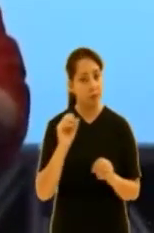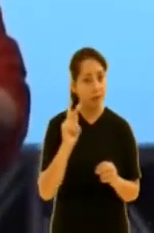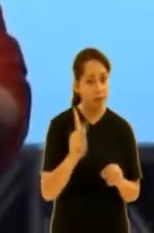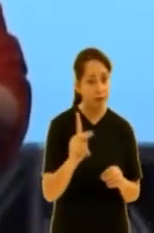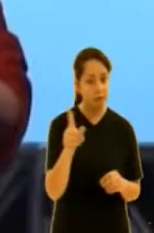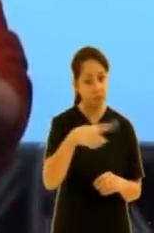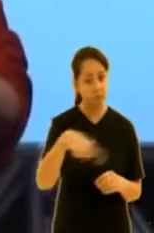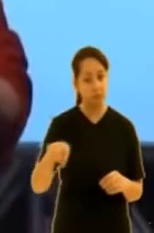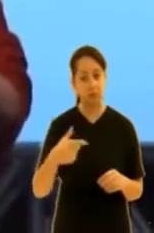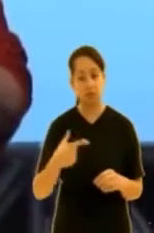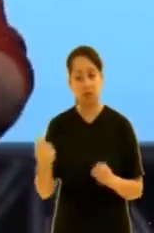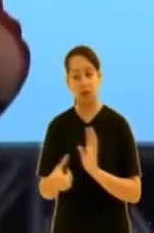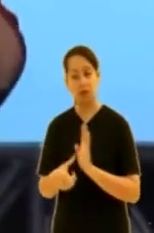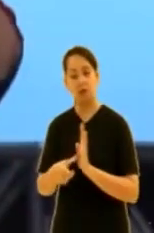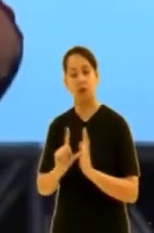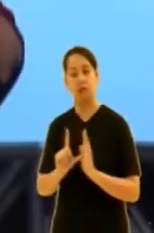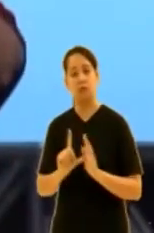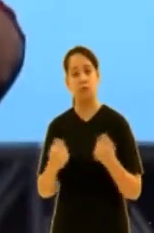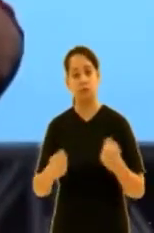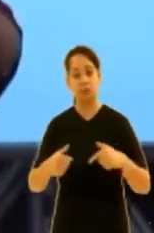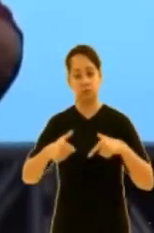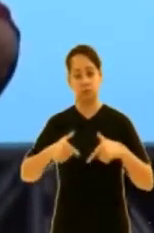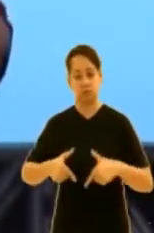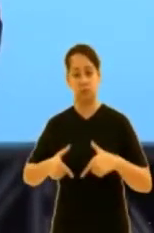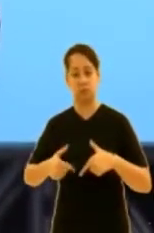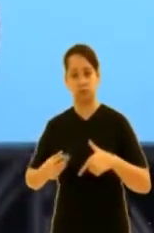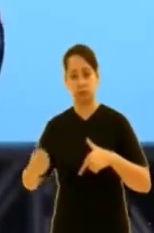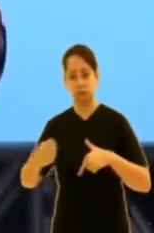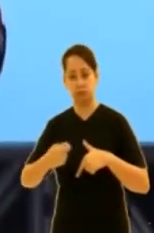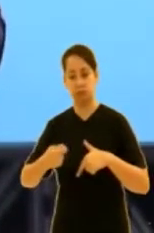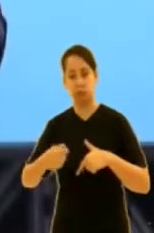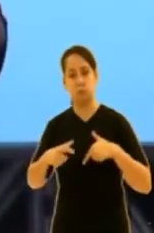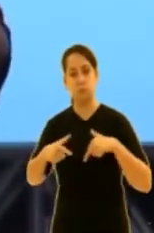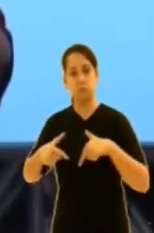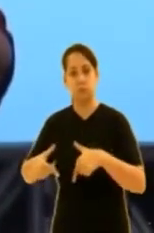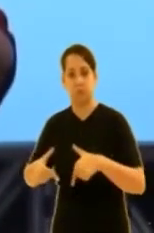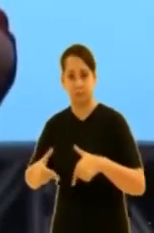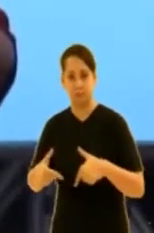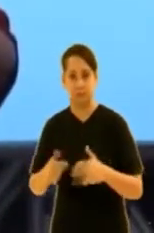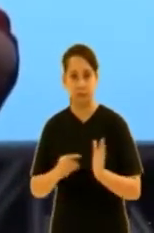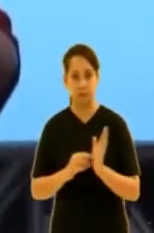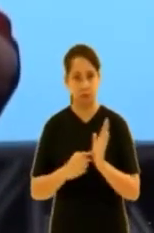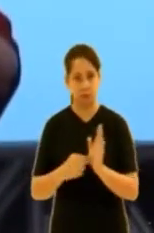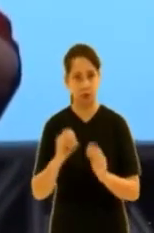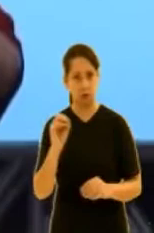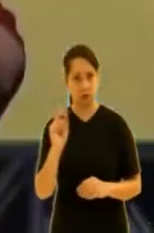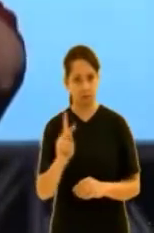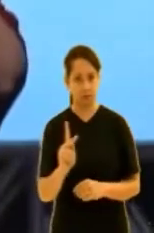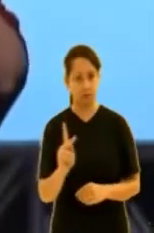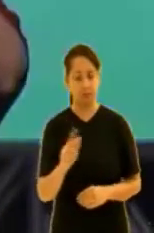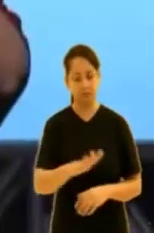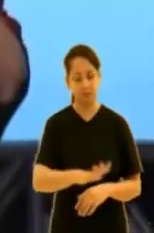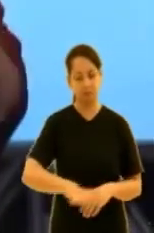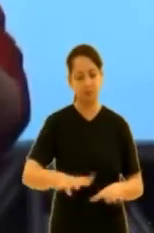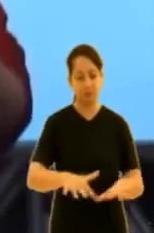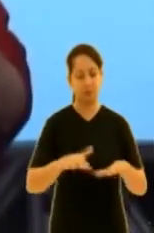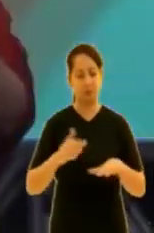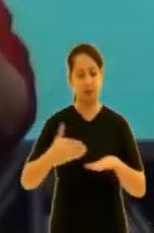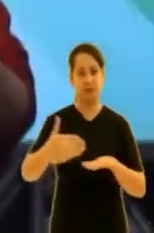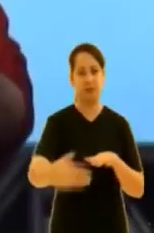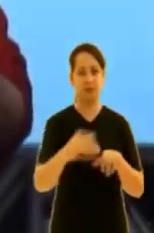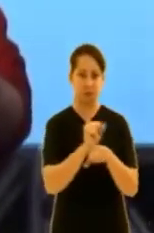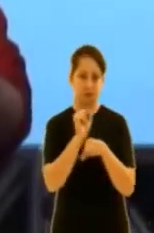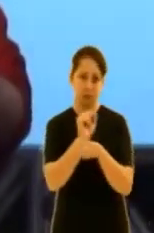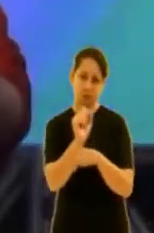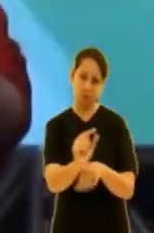da saída? A gente pode ir indo por etapas, o pessoal que está aqui mais na frente espera um pouco, mas assim, que bom que